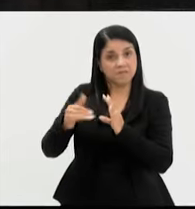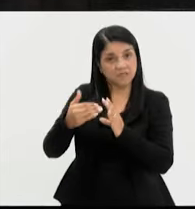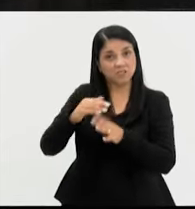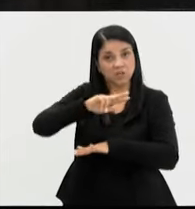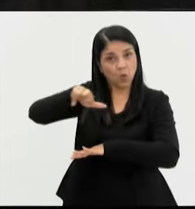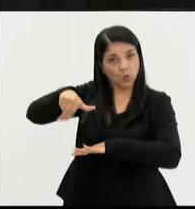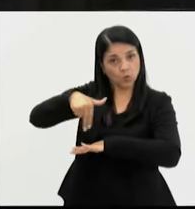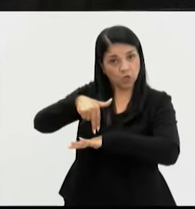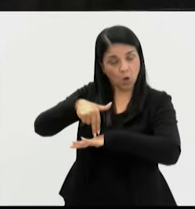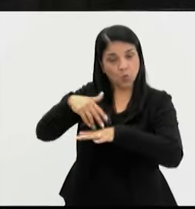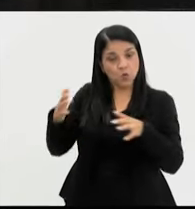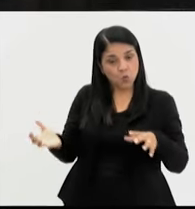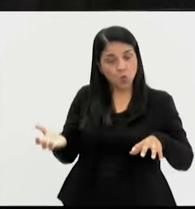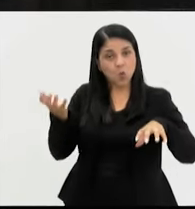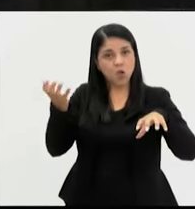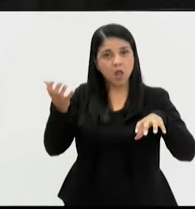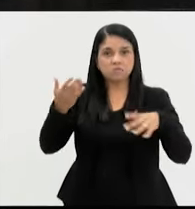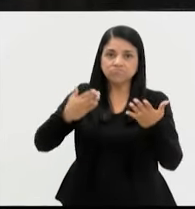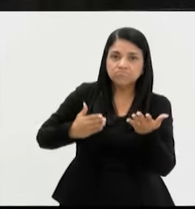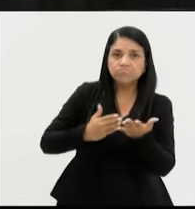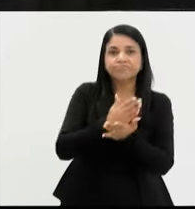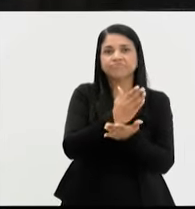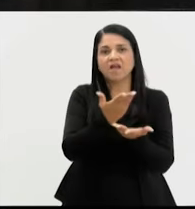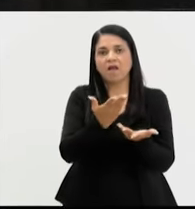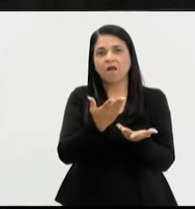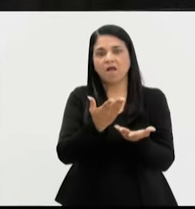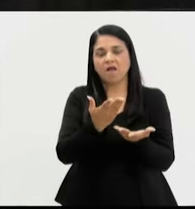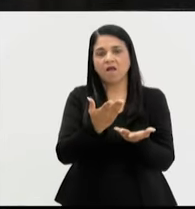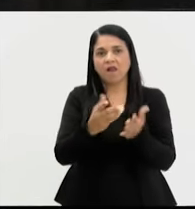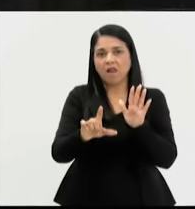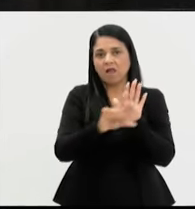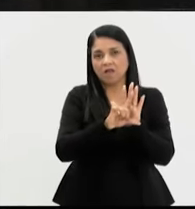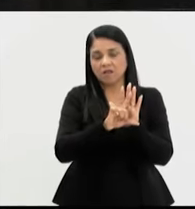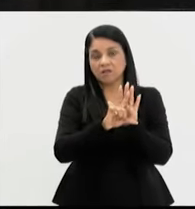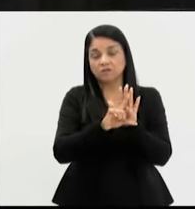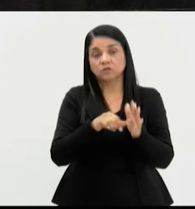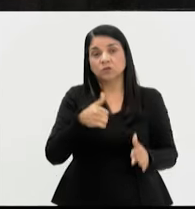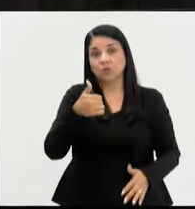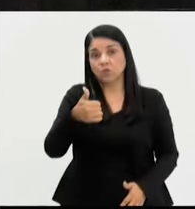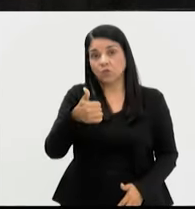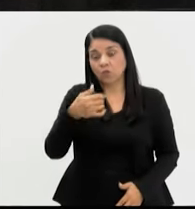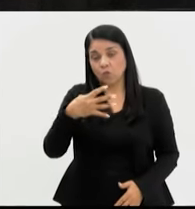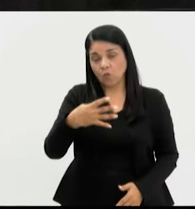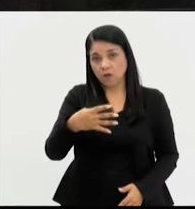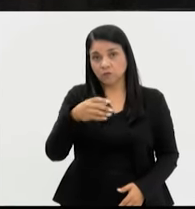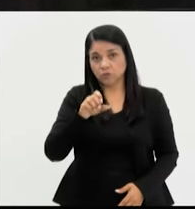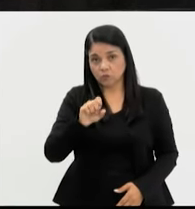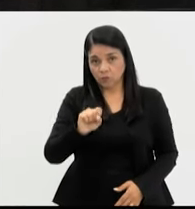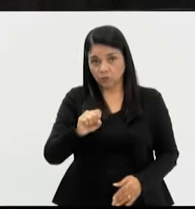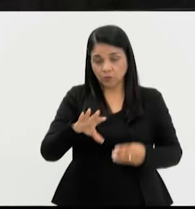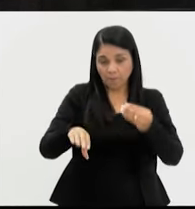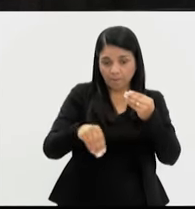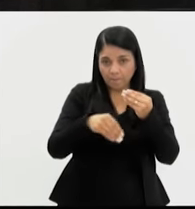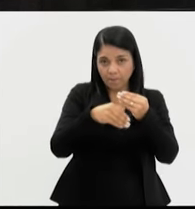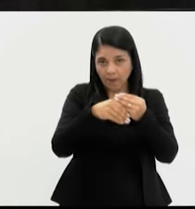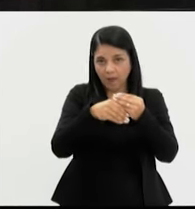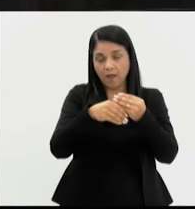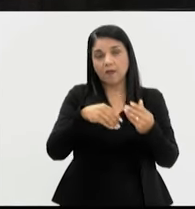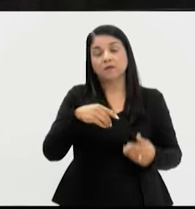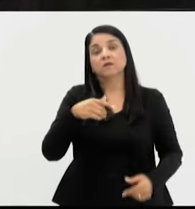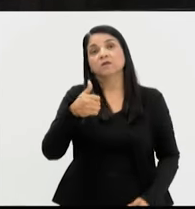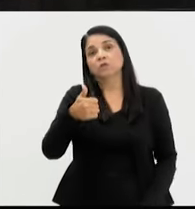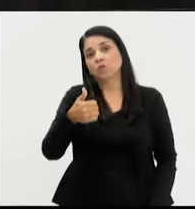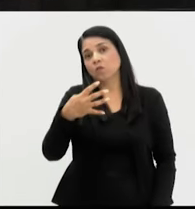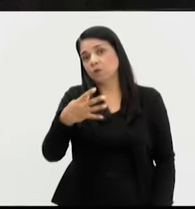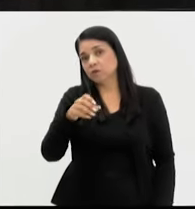Congresso Nacional aprovou a lei complementar 148 de 2014 é a que